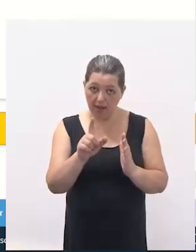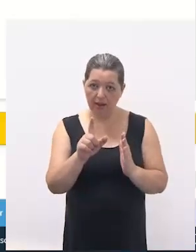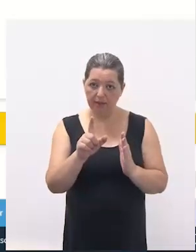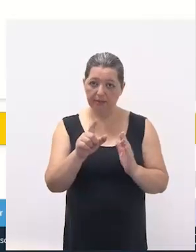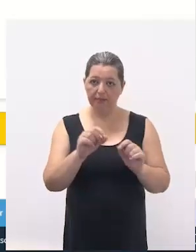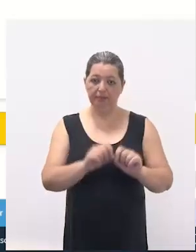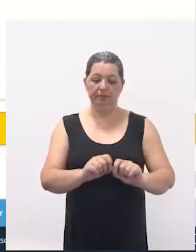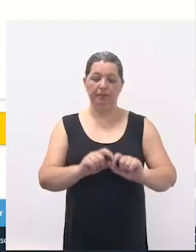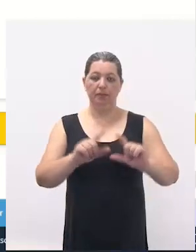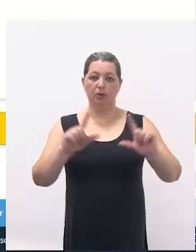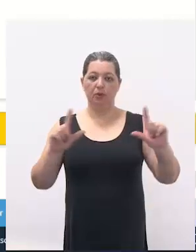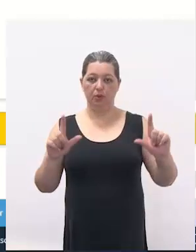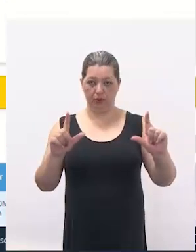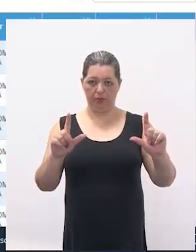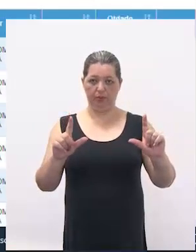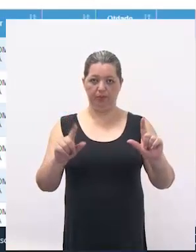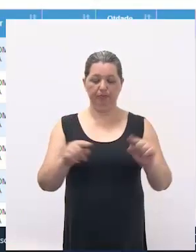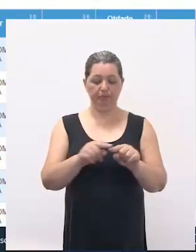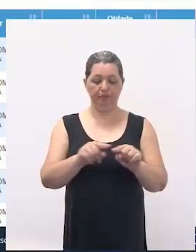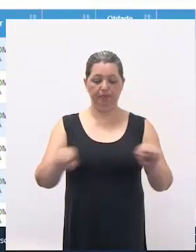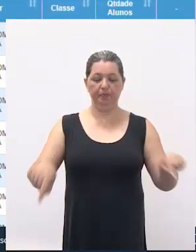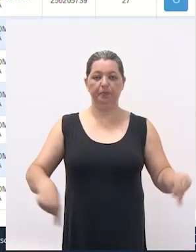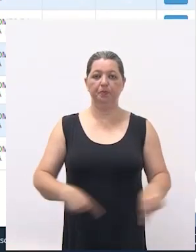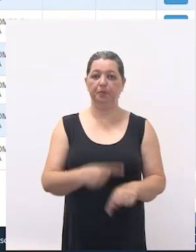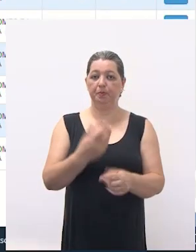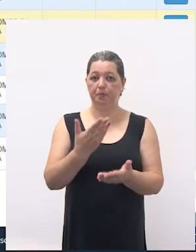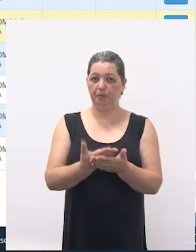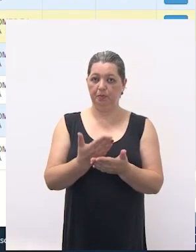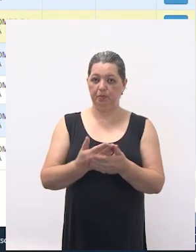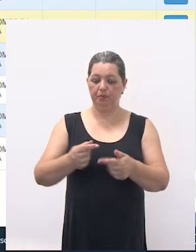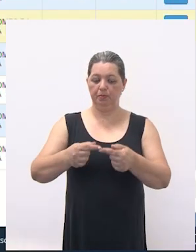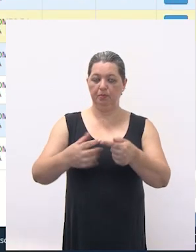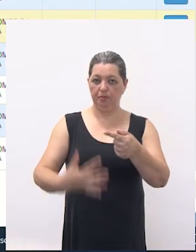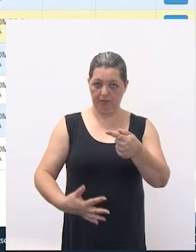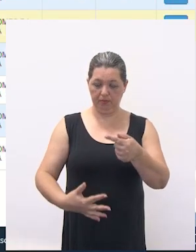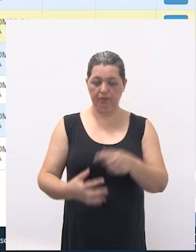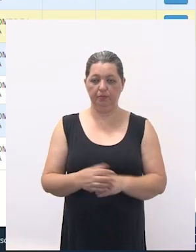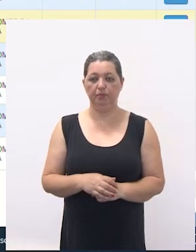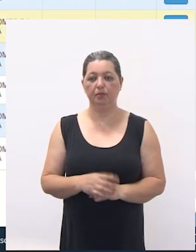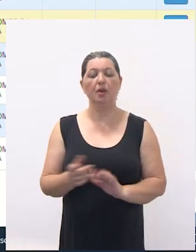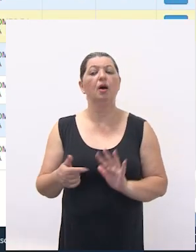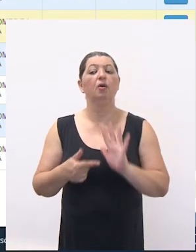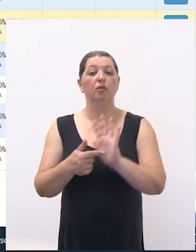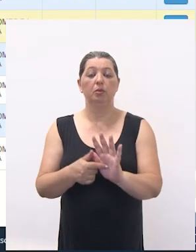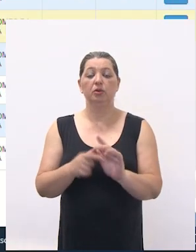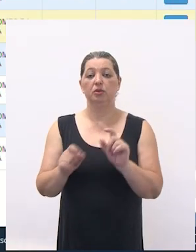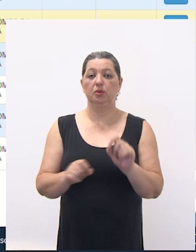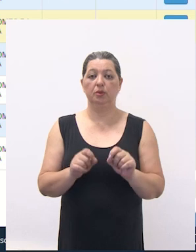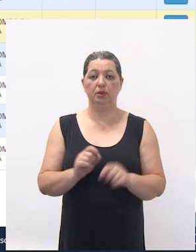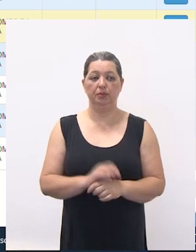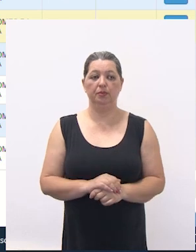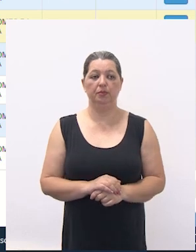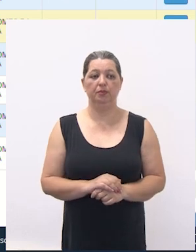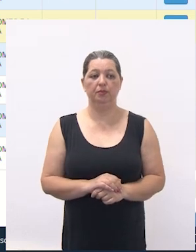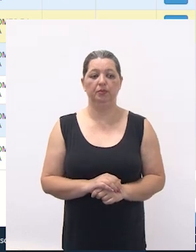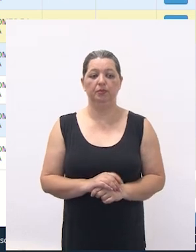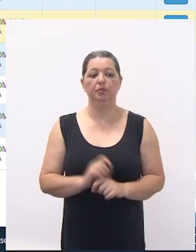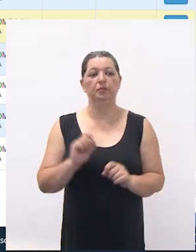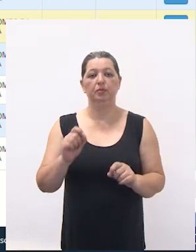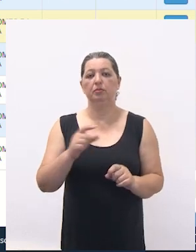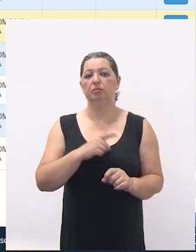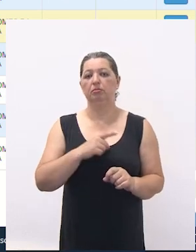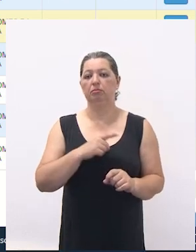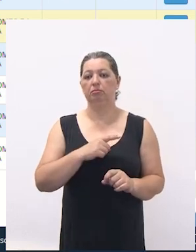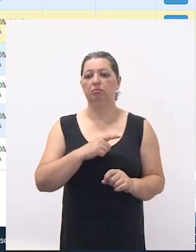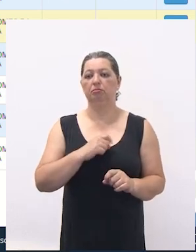lá Google Classroom, eu entro no Google Classroom e aí automaticamente vai aparecer o que eu